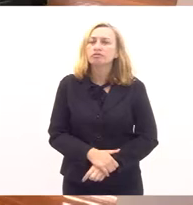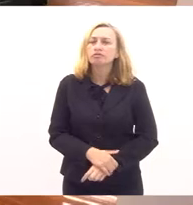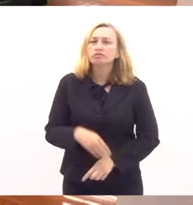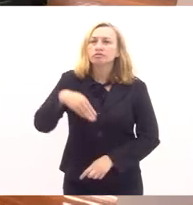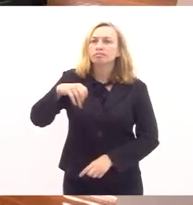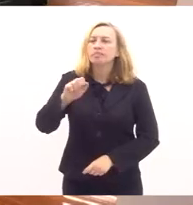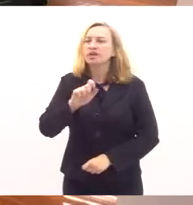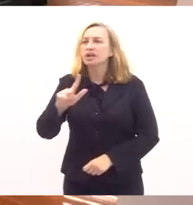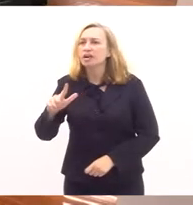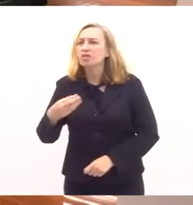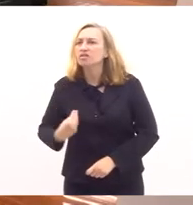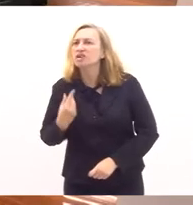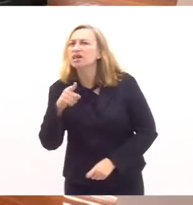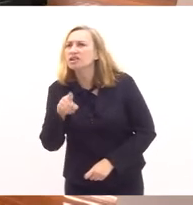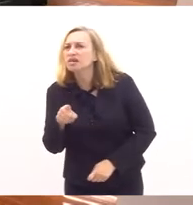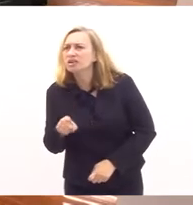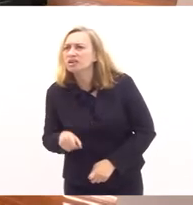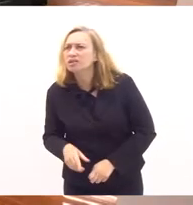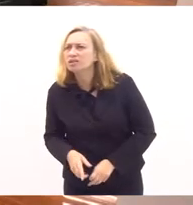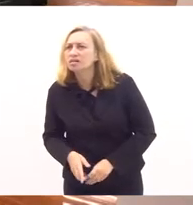Miguel ainda está aí?